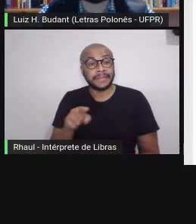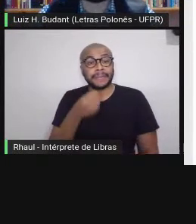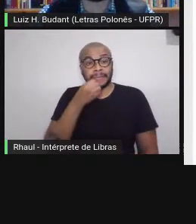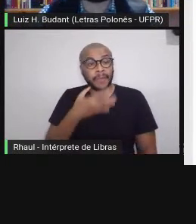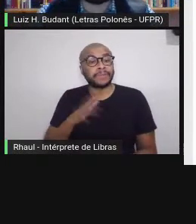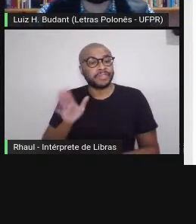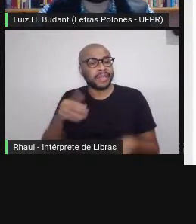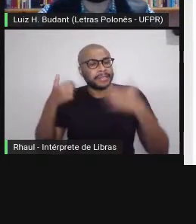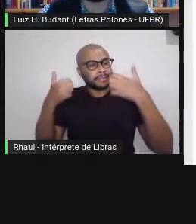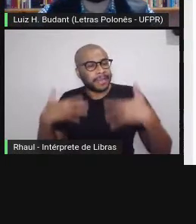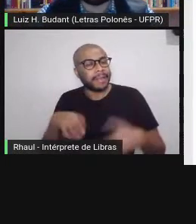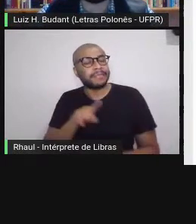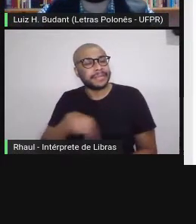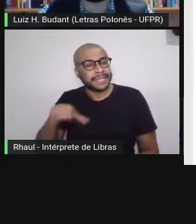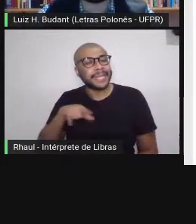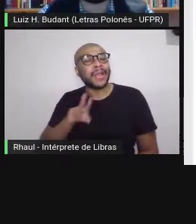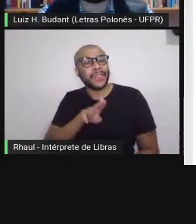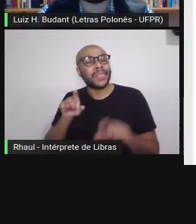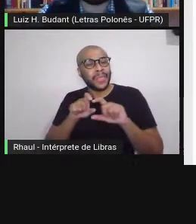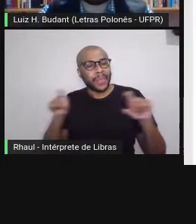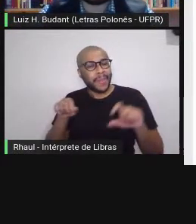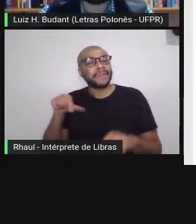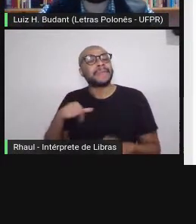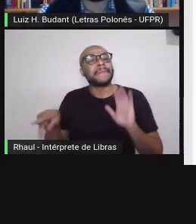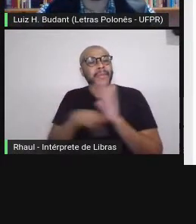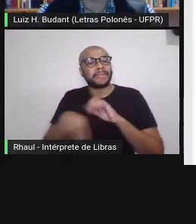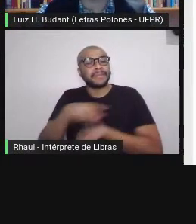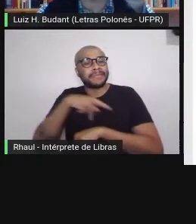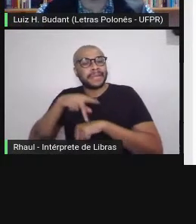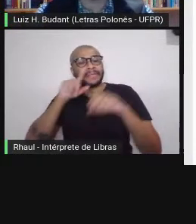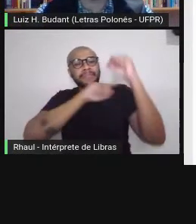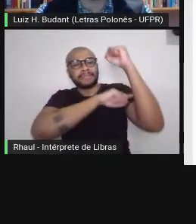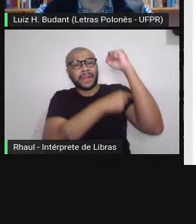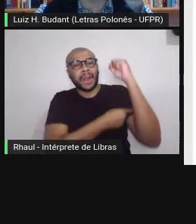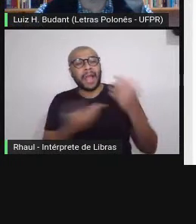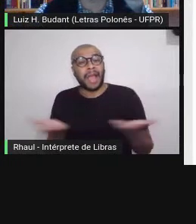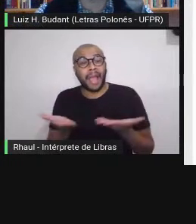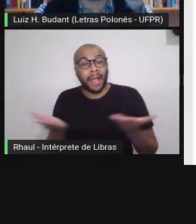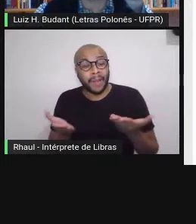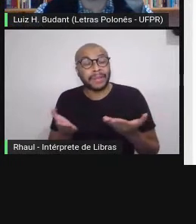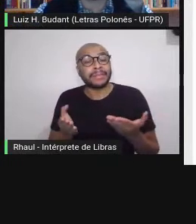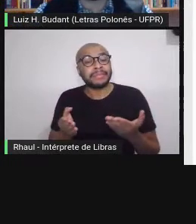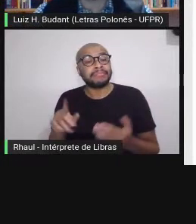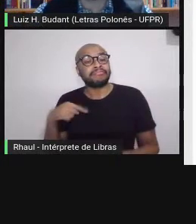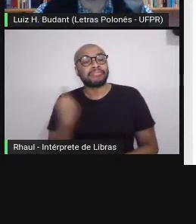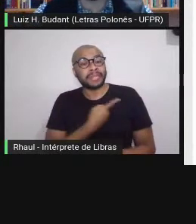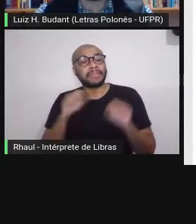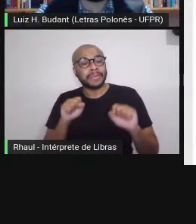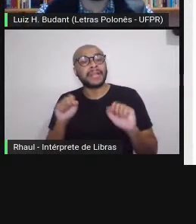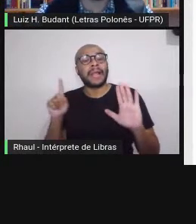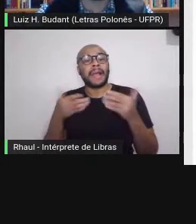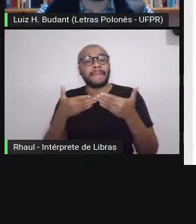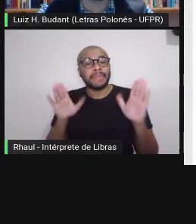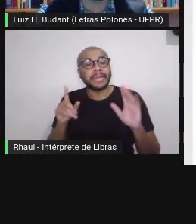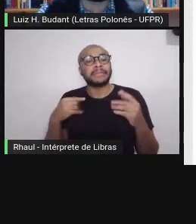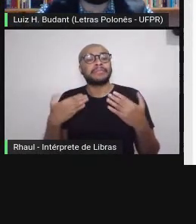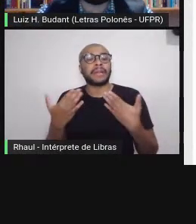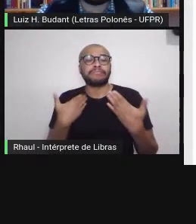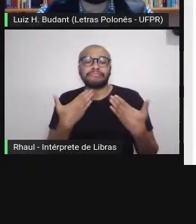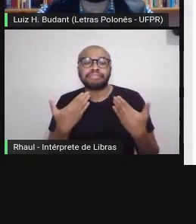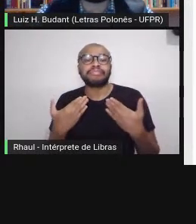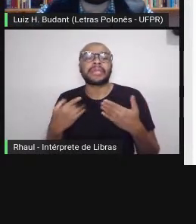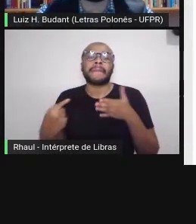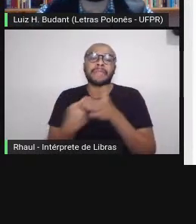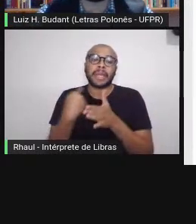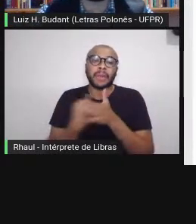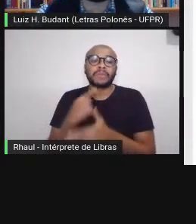falamos muito sobre os nomes e sobrenomes poloneses, e agora podemos abrir para discussão, ou então